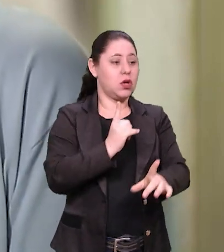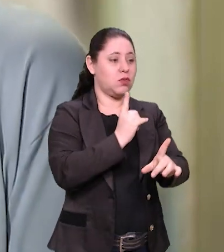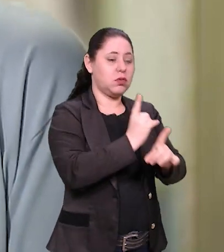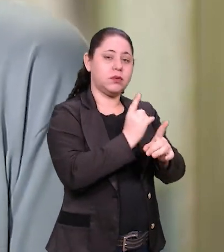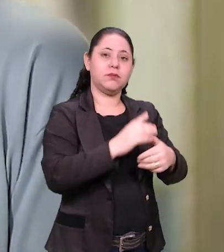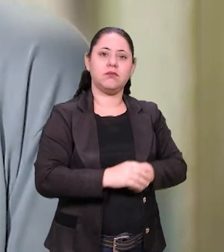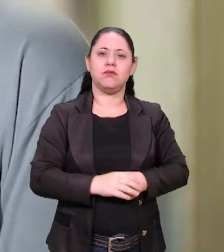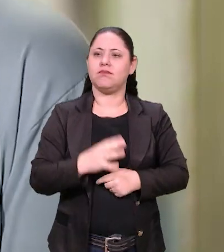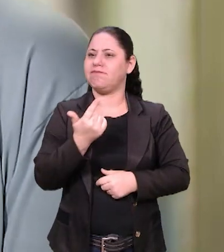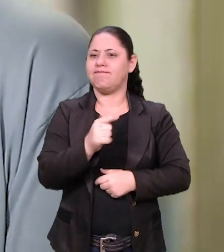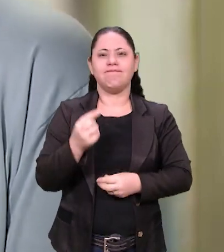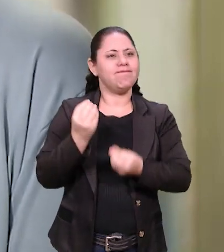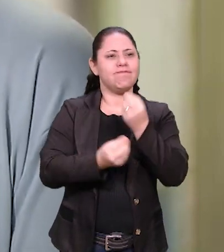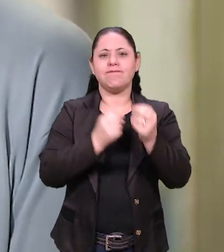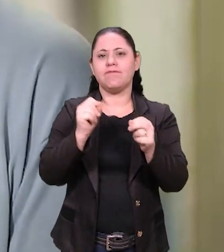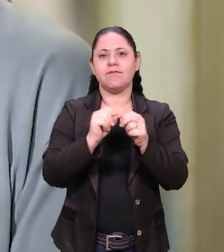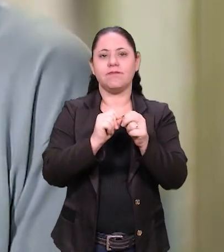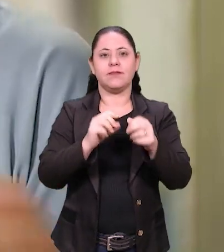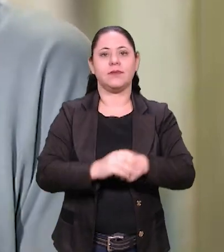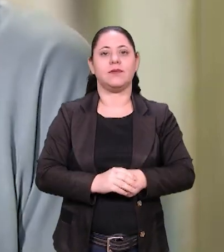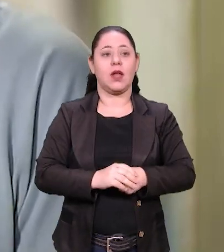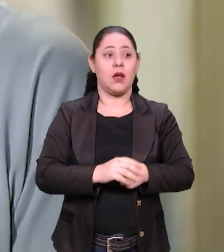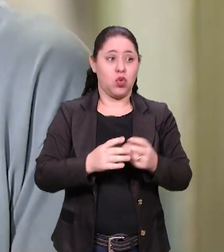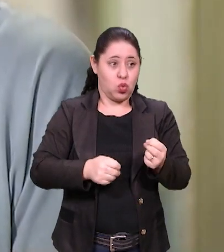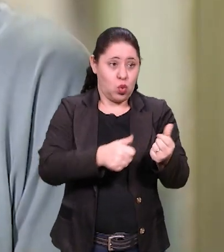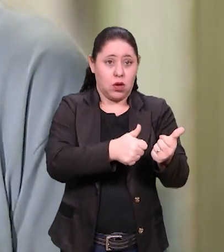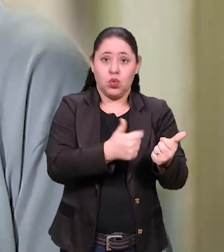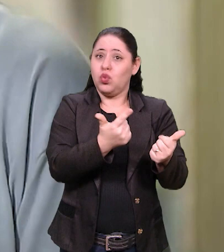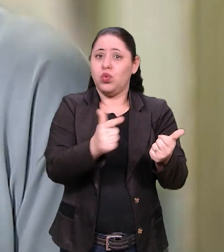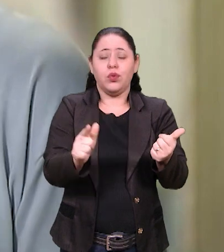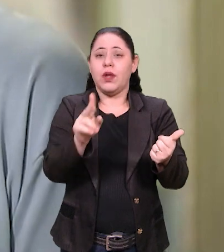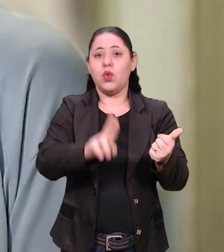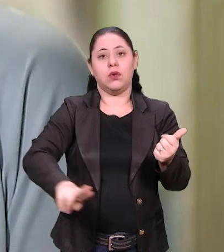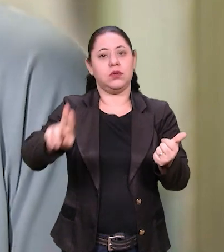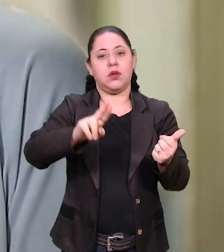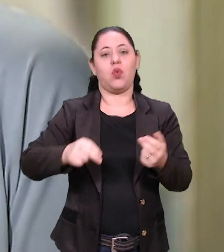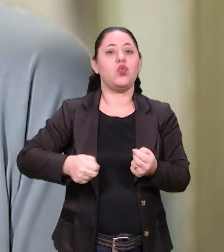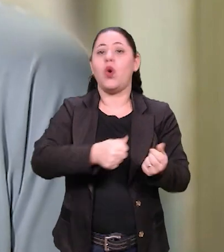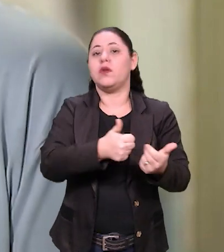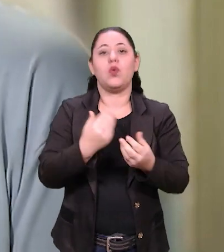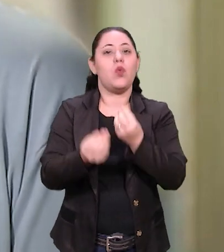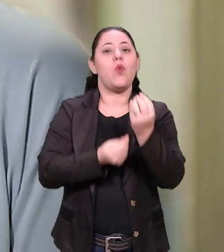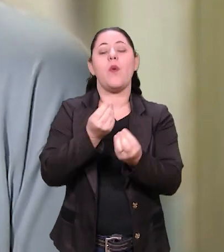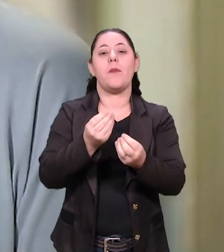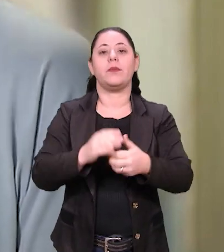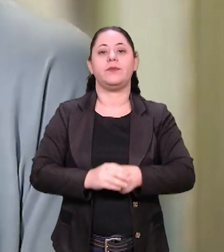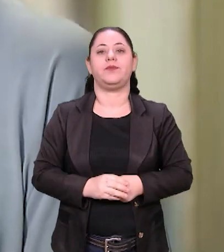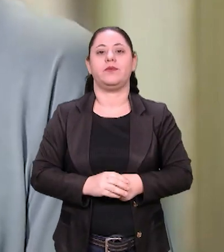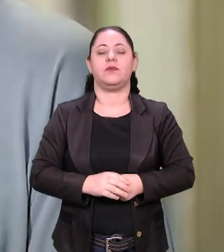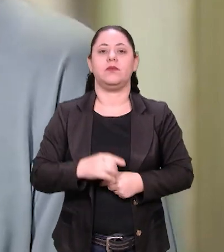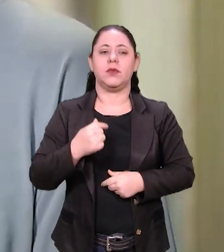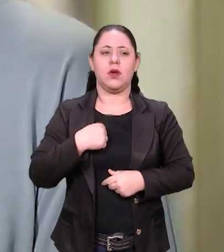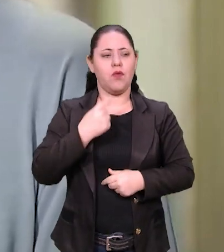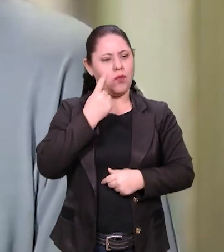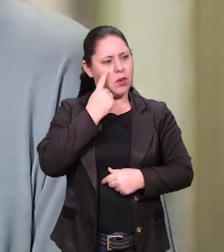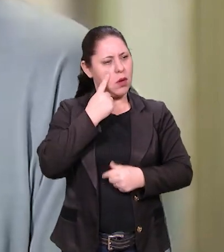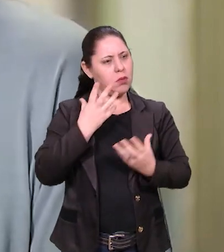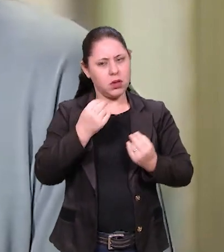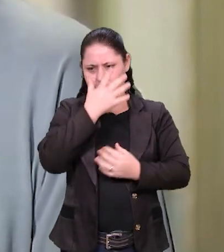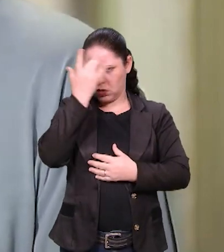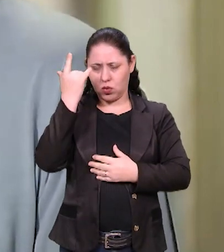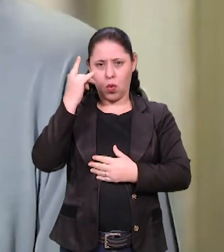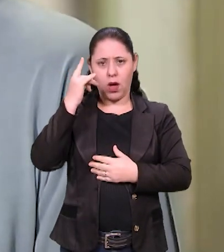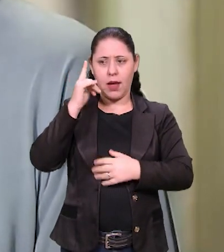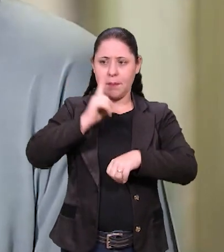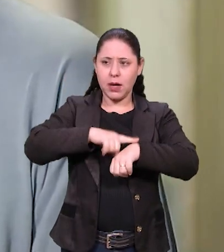encontrar. E não tinha como fazer, então eu vou mandar isso para doação, não tem utilidade na doação. E eu vi que aqui muita